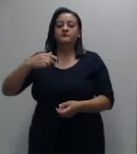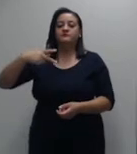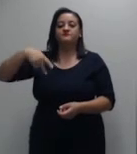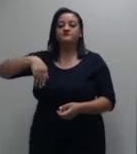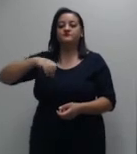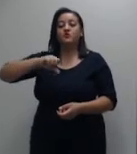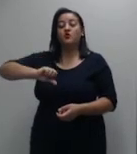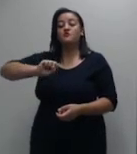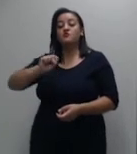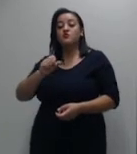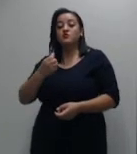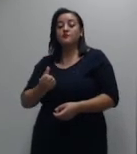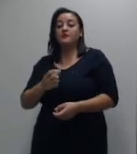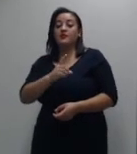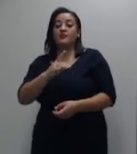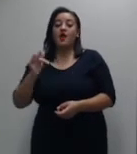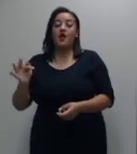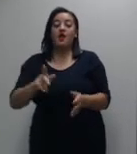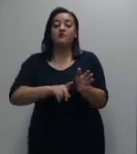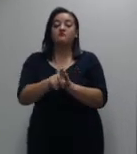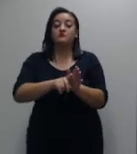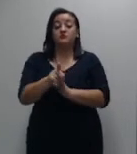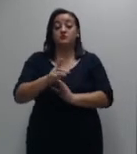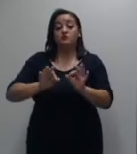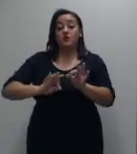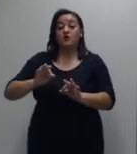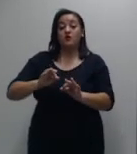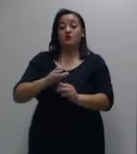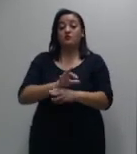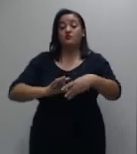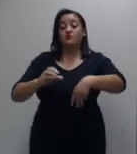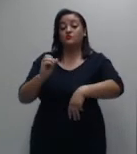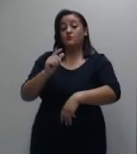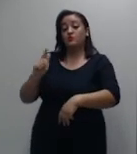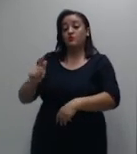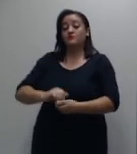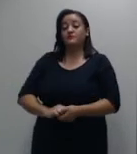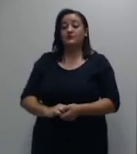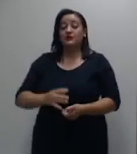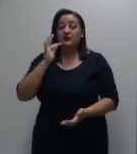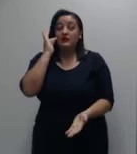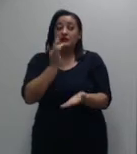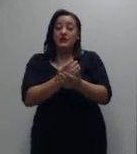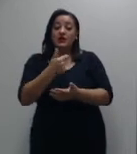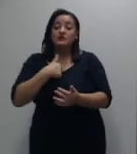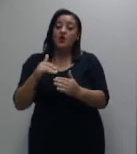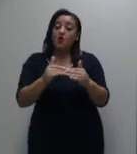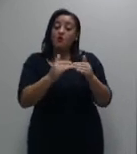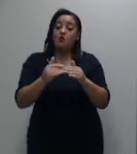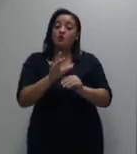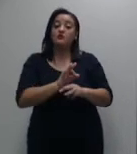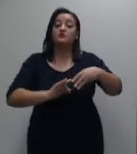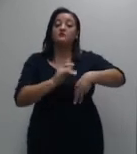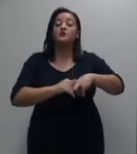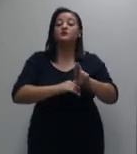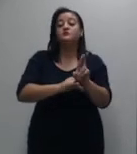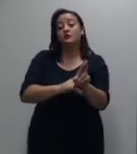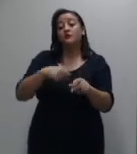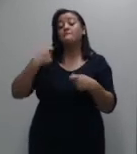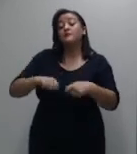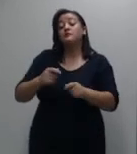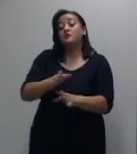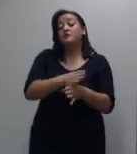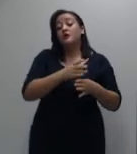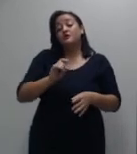DF cachorro yorkie do ministro og Fernandes empresa tô concordando com o relator tem que afastar